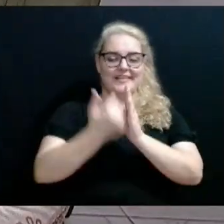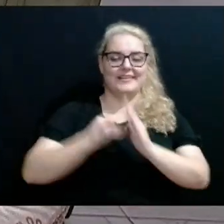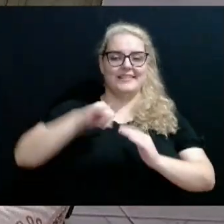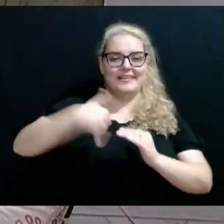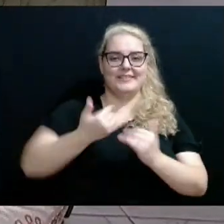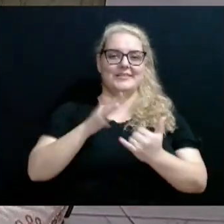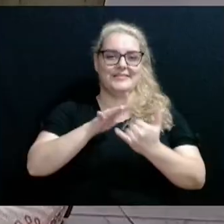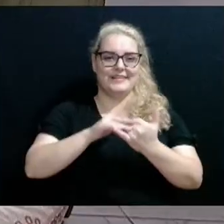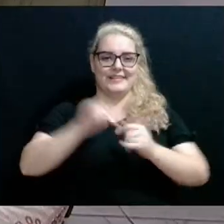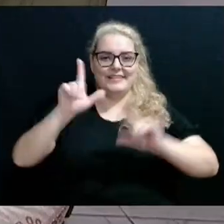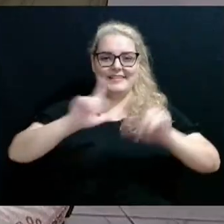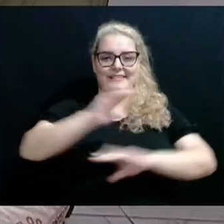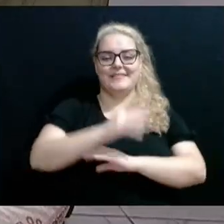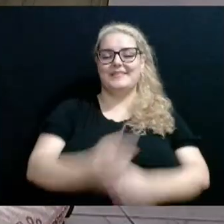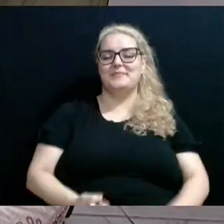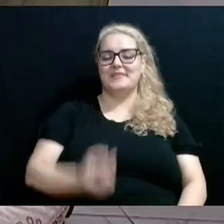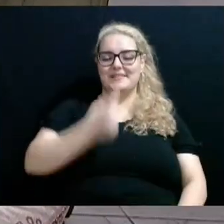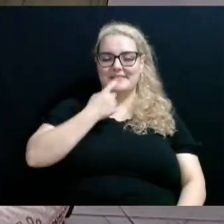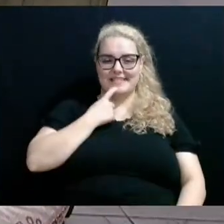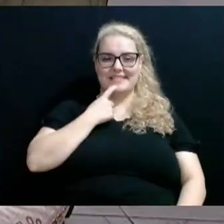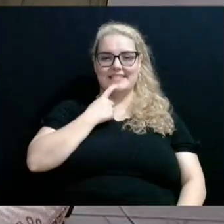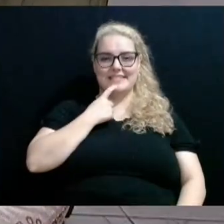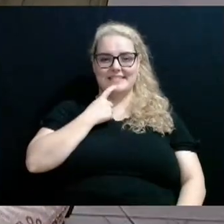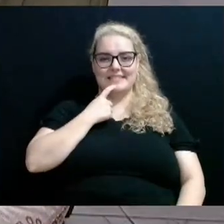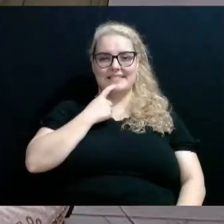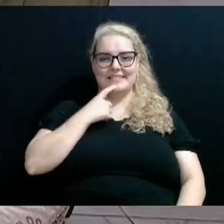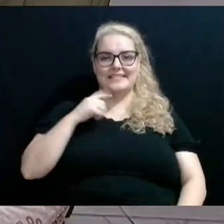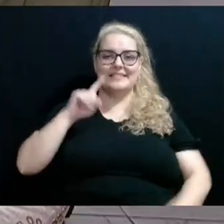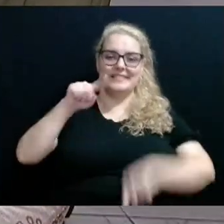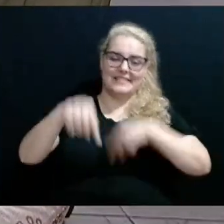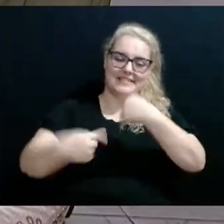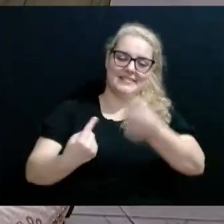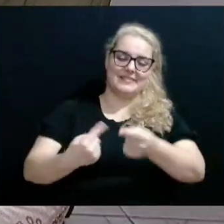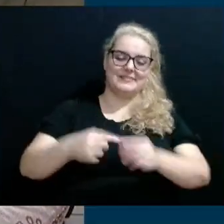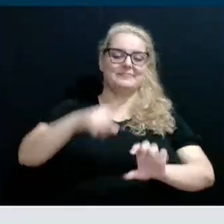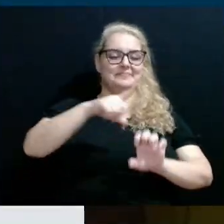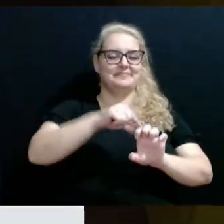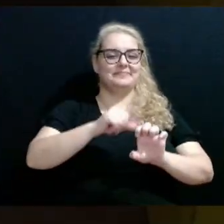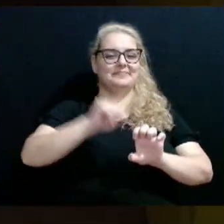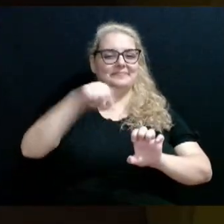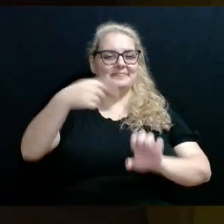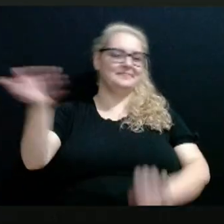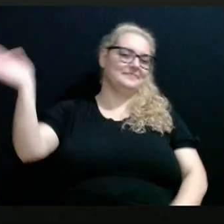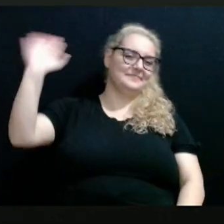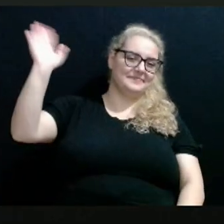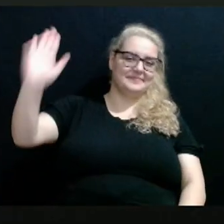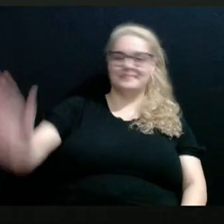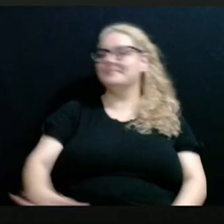youtube.com/TV Câmara Campinas e até um próximo Ser Empreendedor.